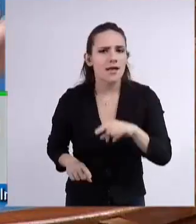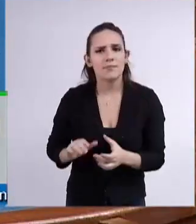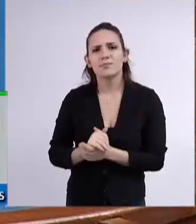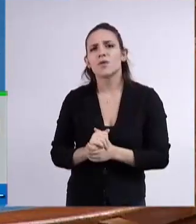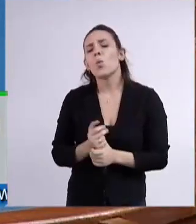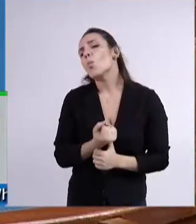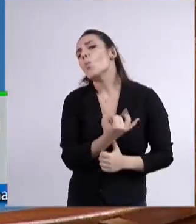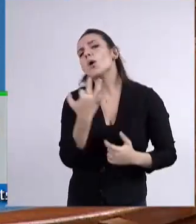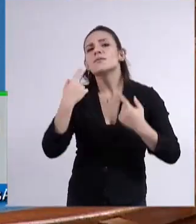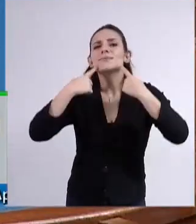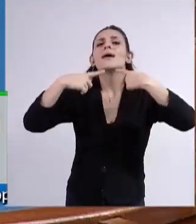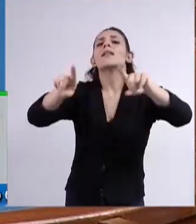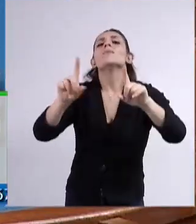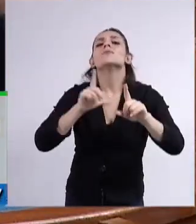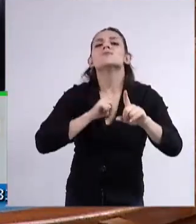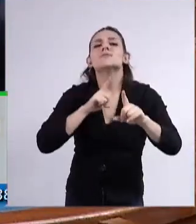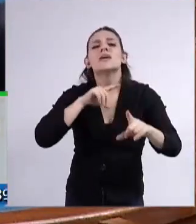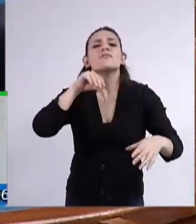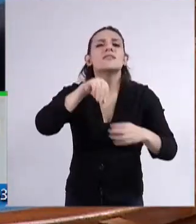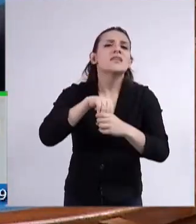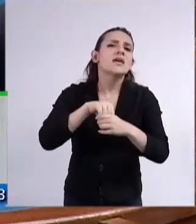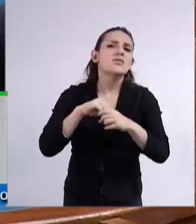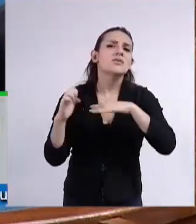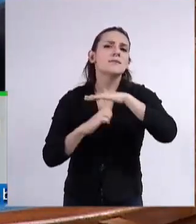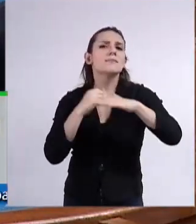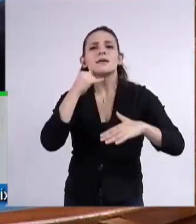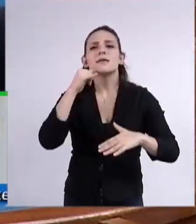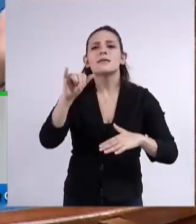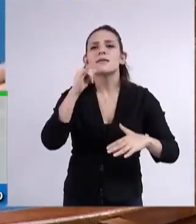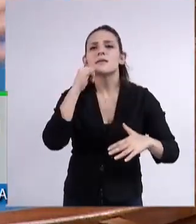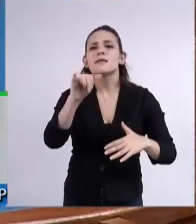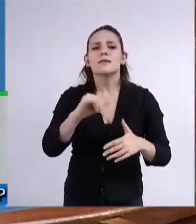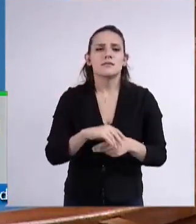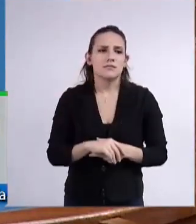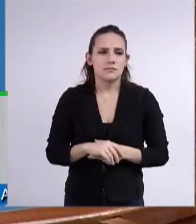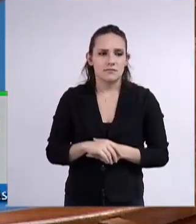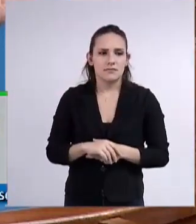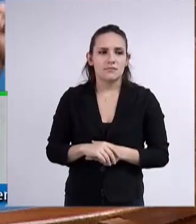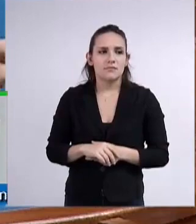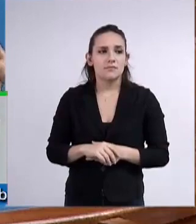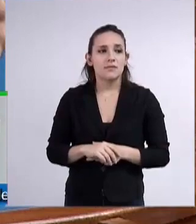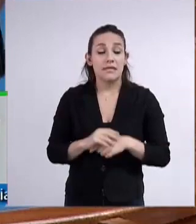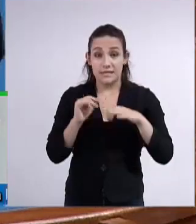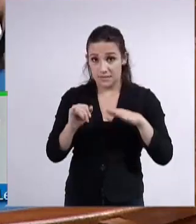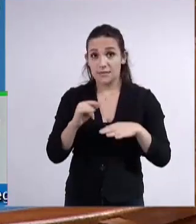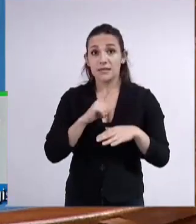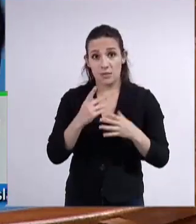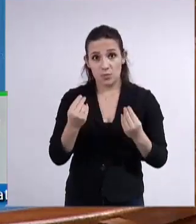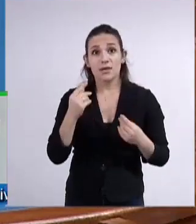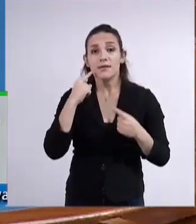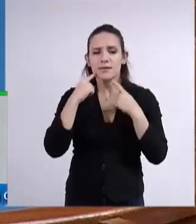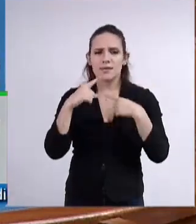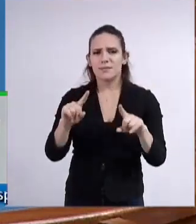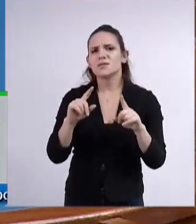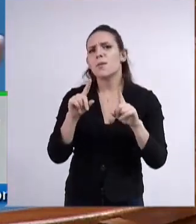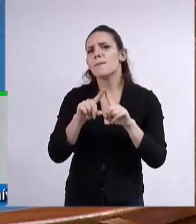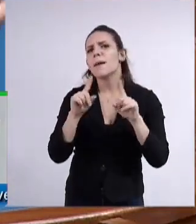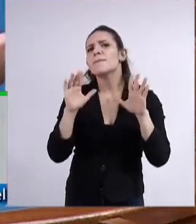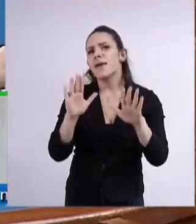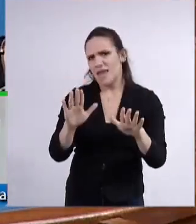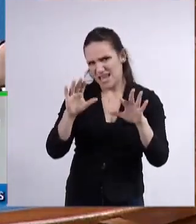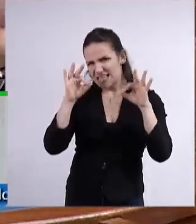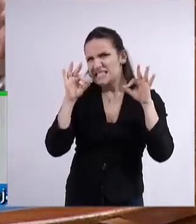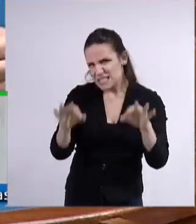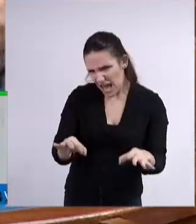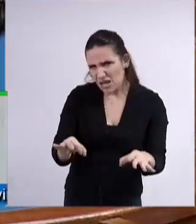por exemplo, dessa área de energia que foi levado aos PROCONs? E do número de reclamação, quantas foram julgadas procedentes?